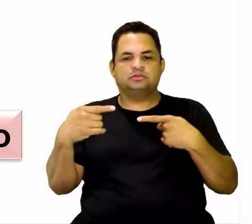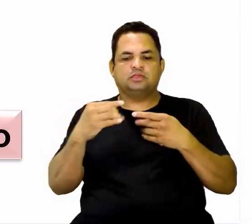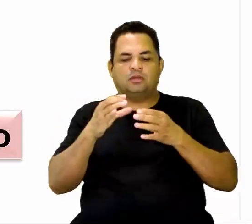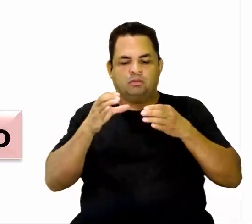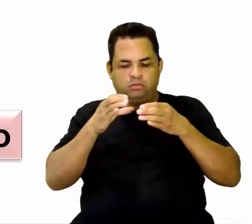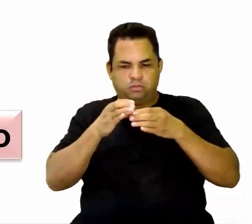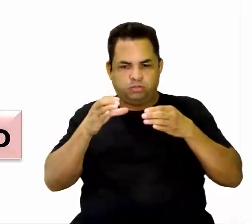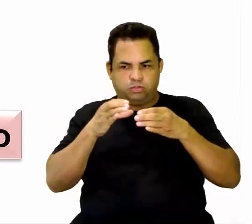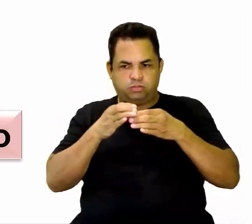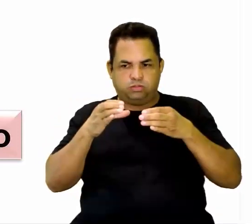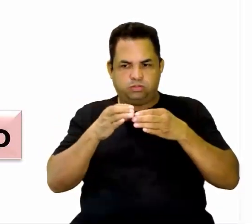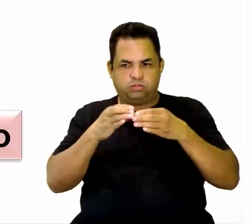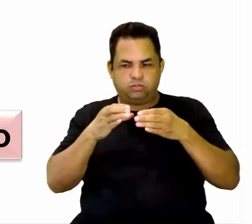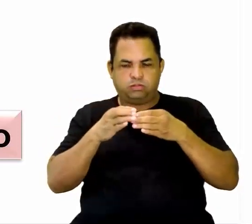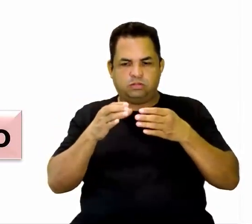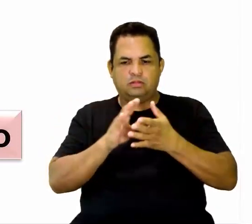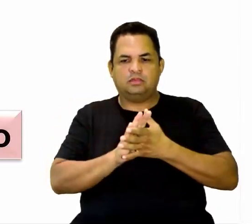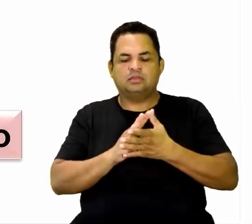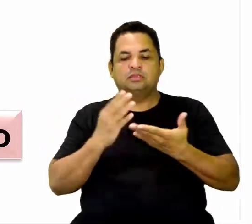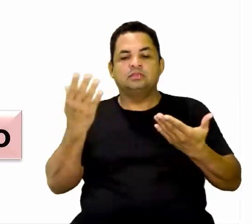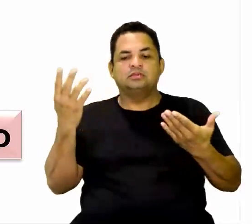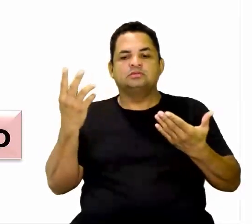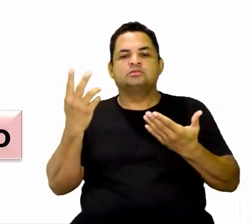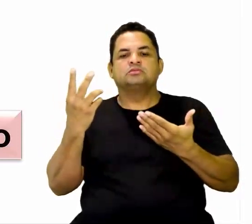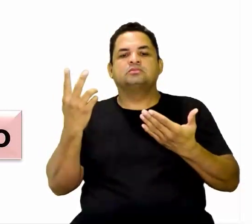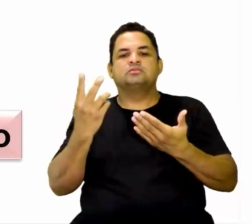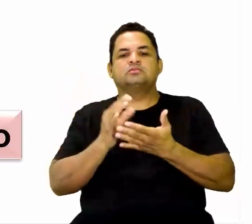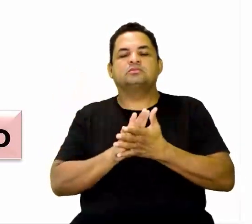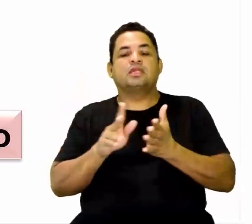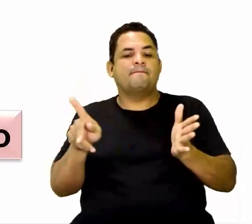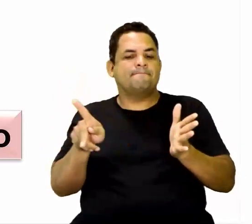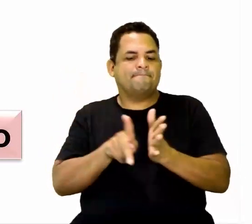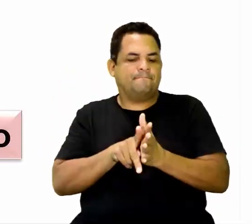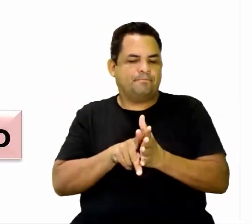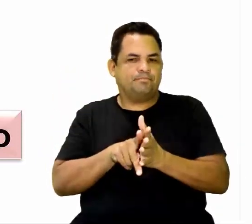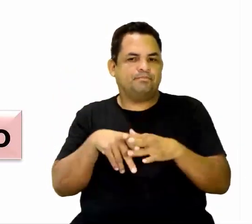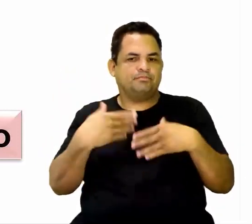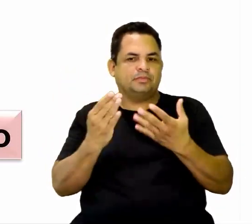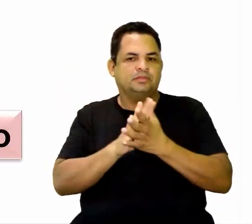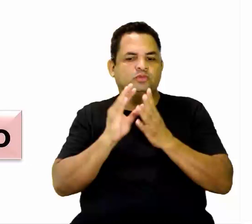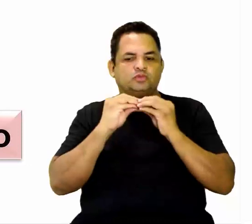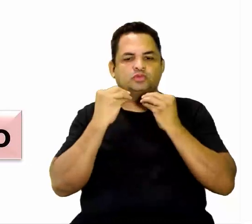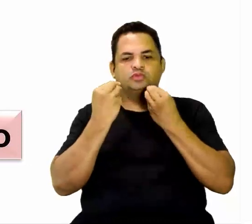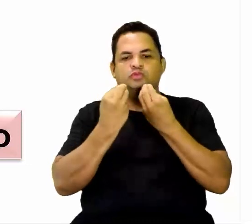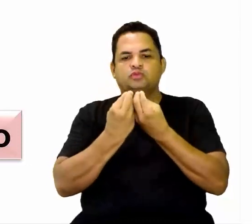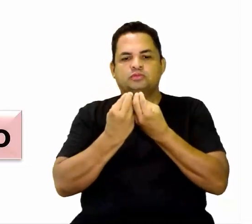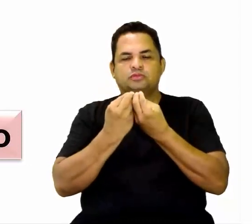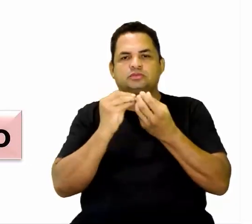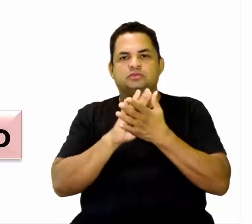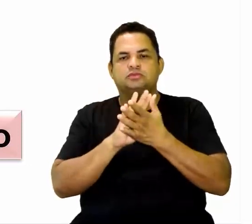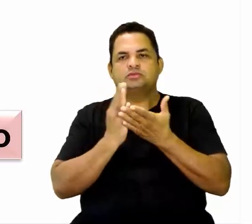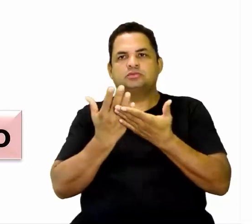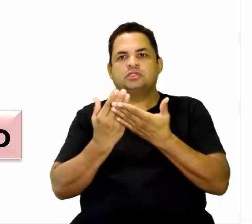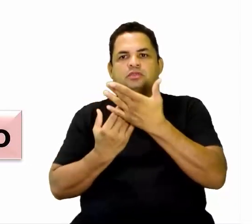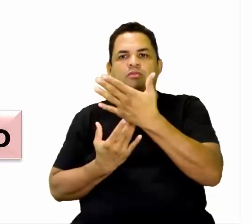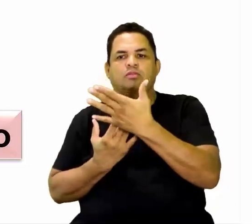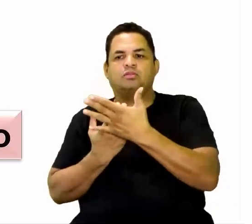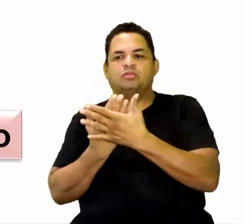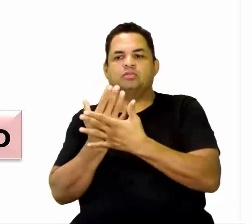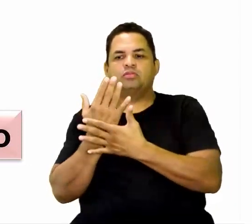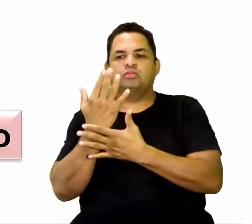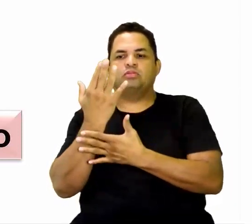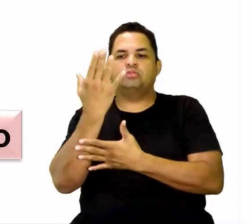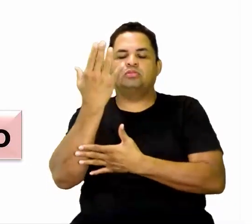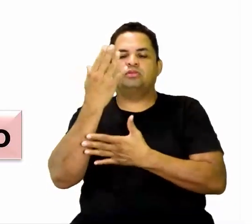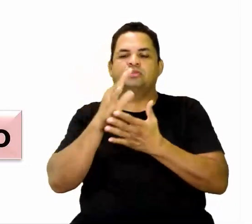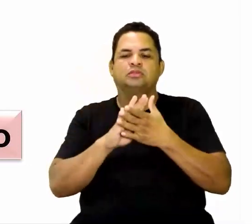pressão, esse fator ele é exclusivamente para as substâncias no estado gasoso. Então, a substância no